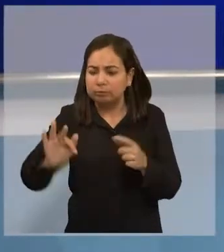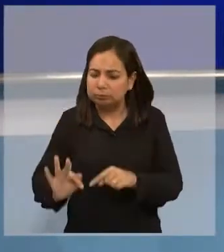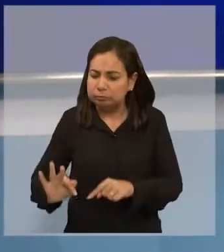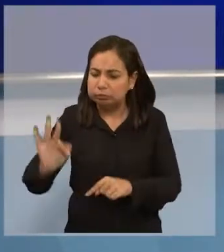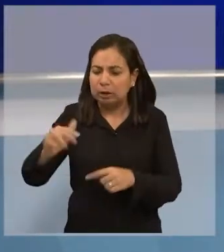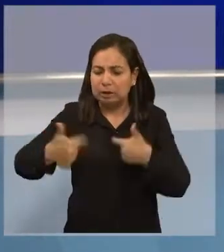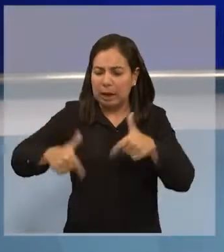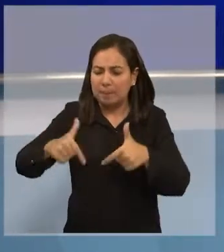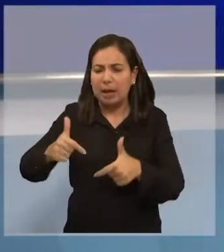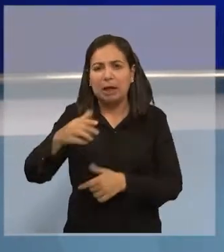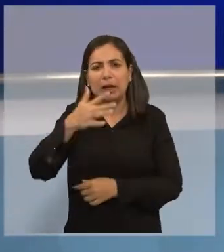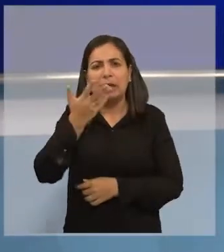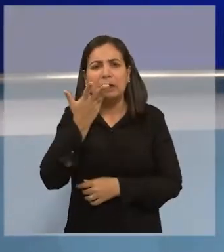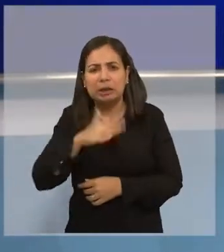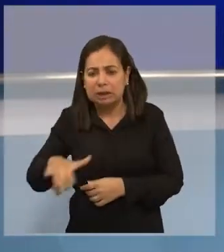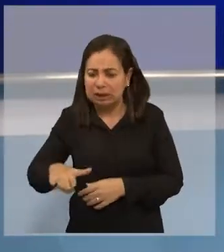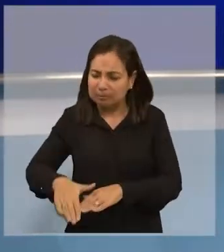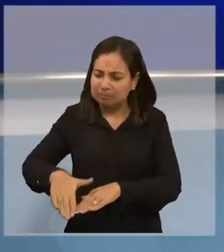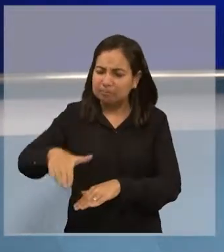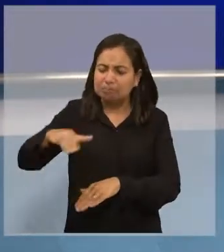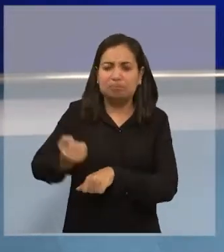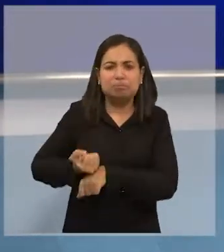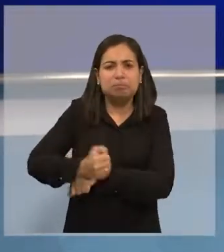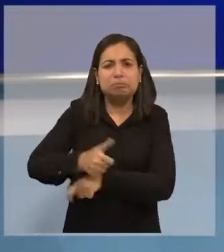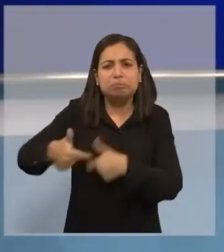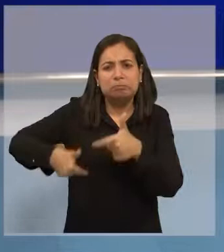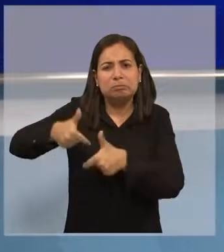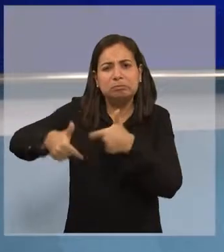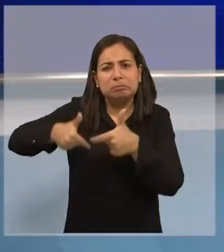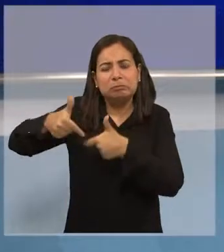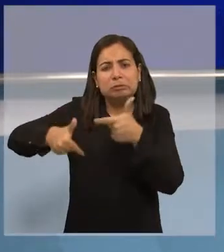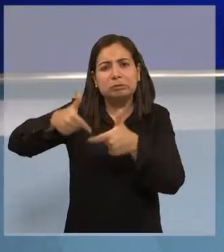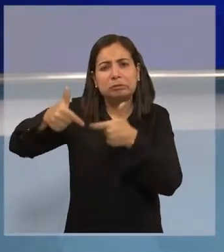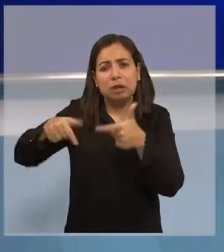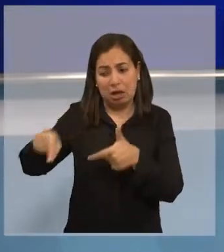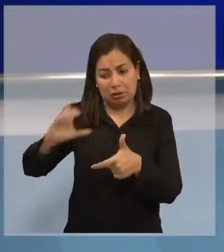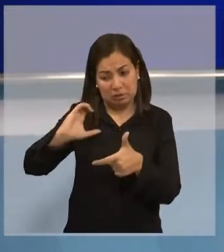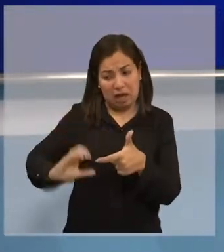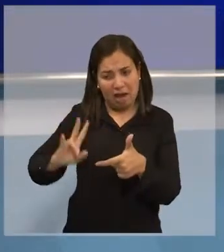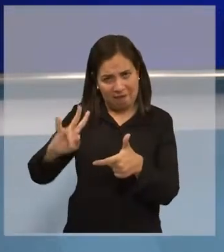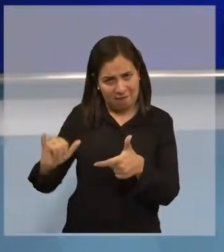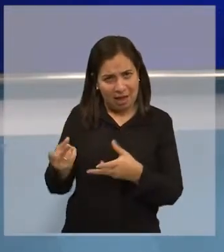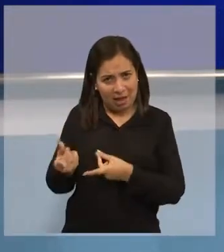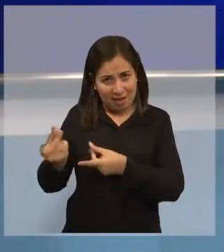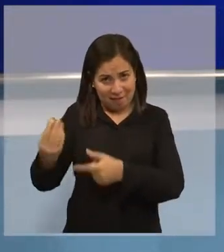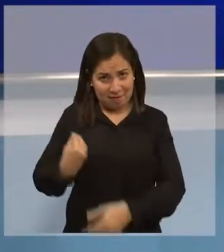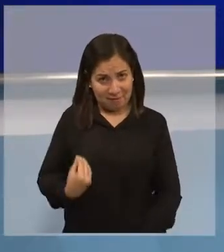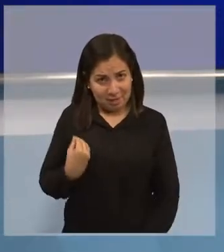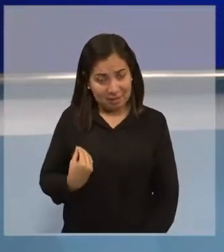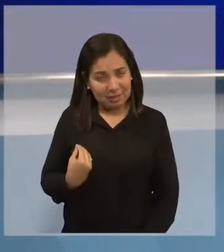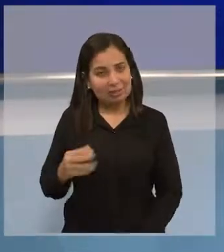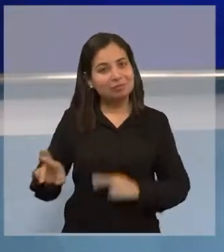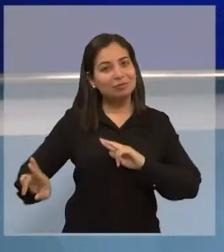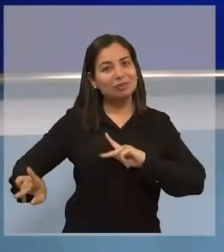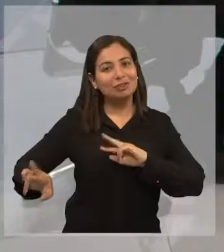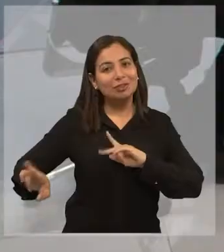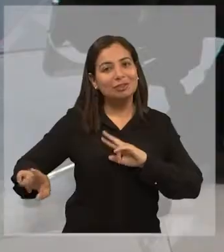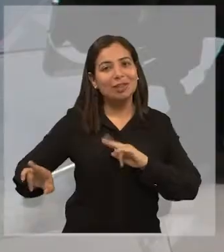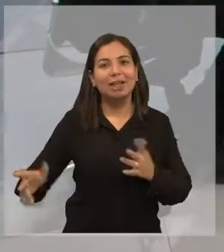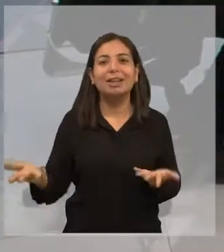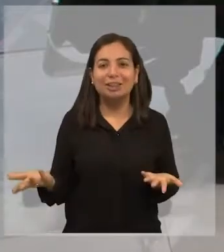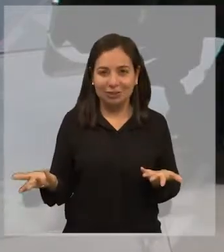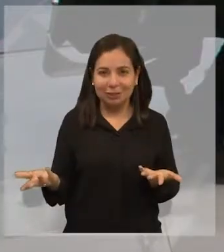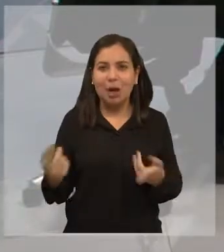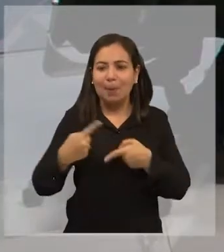sua infância extenuante, este cidadão não vai viver essa longevidade média que nós temos, não. Né? Então,